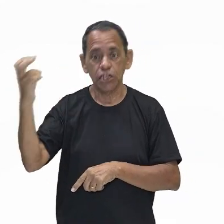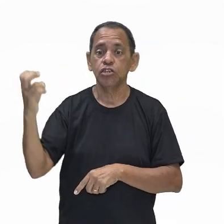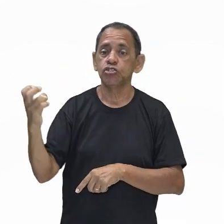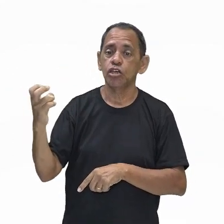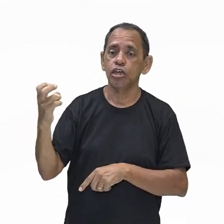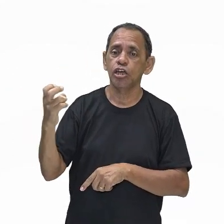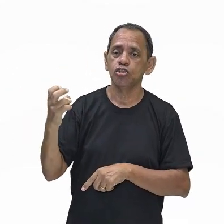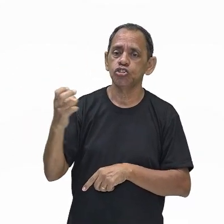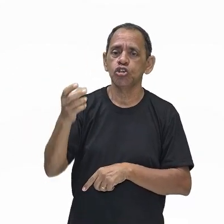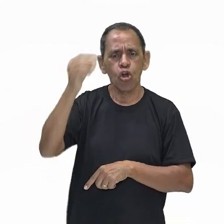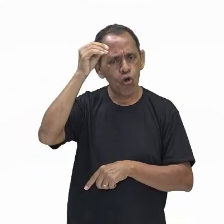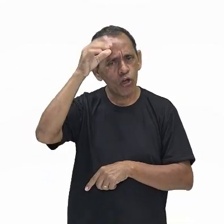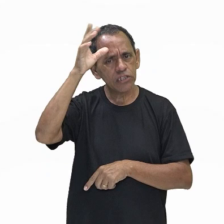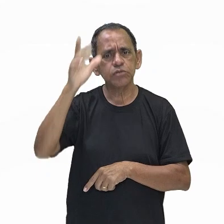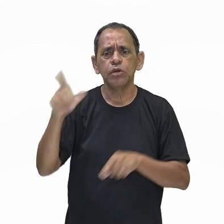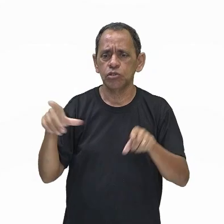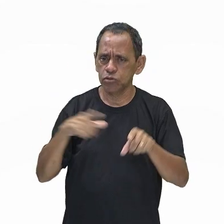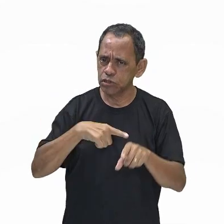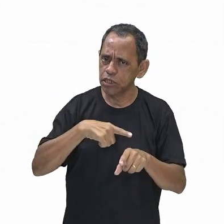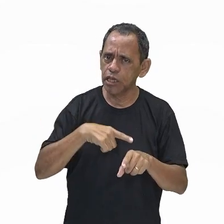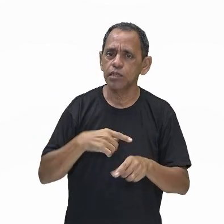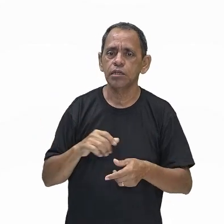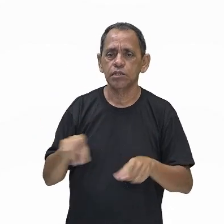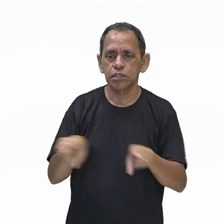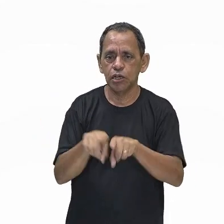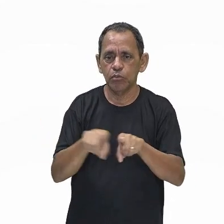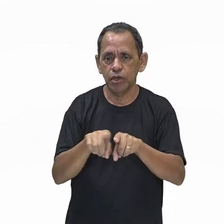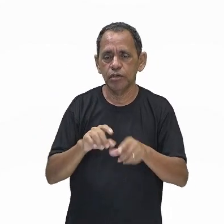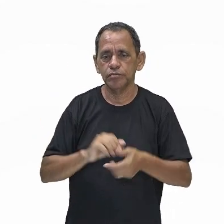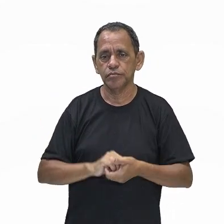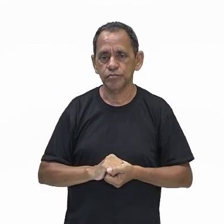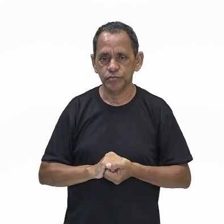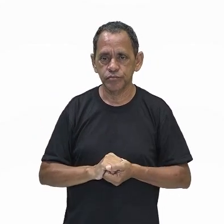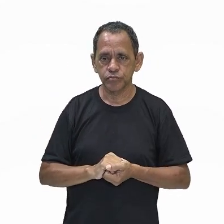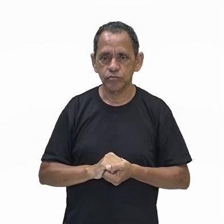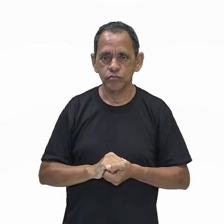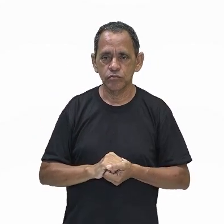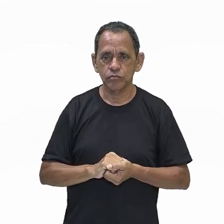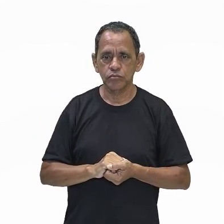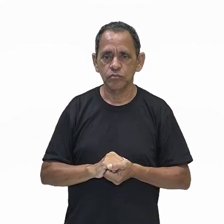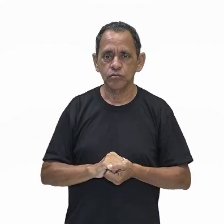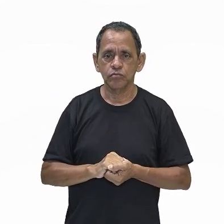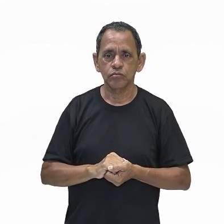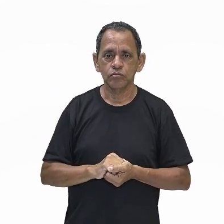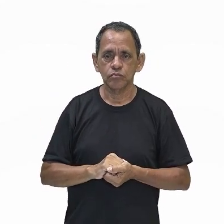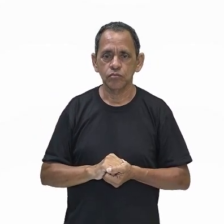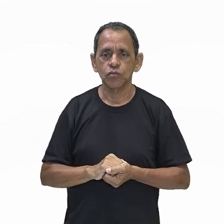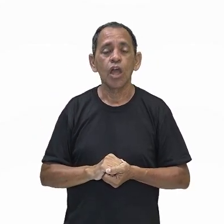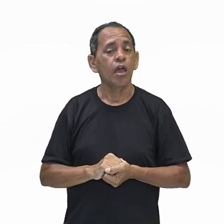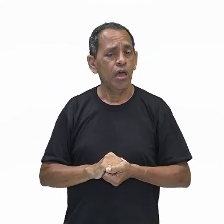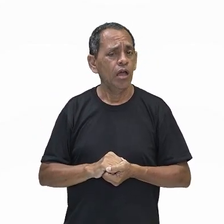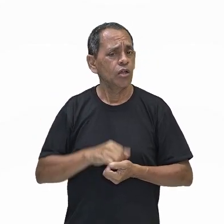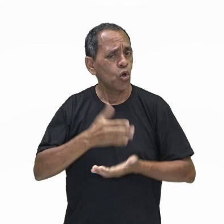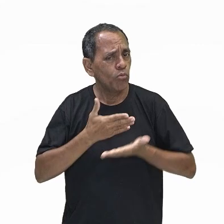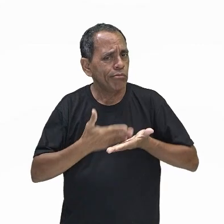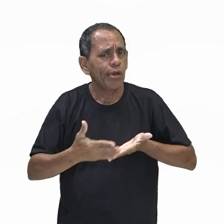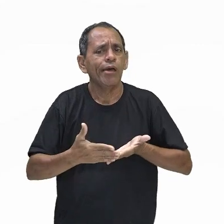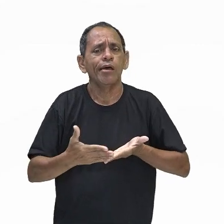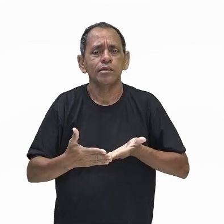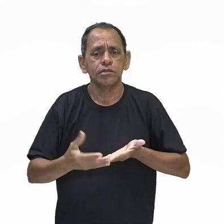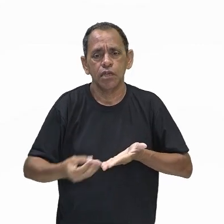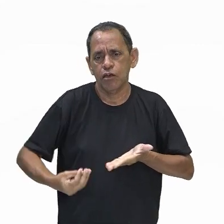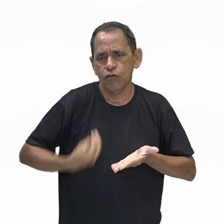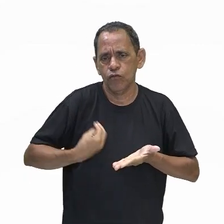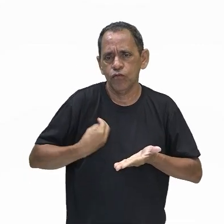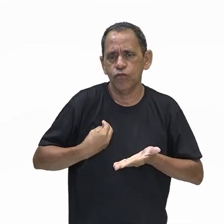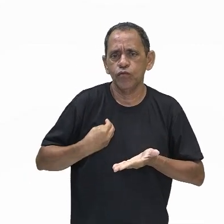seu compadre Quelemem, tá? Então, começa a história aí quando ele começa a relatar a sua vivência. A história se